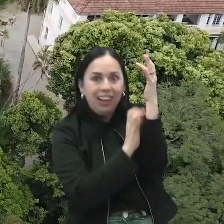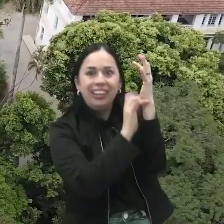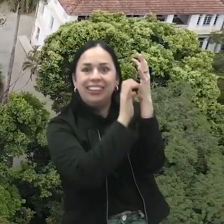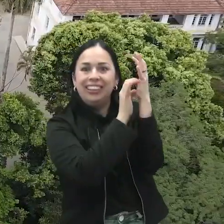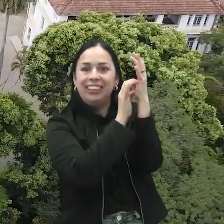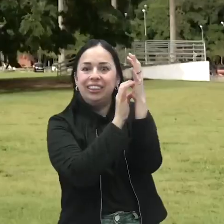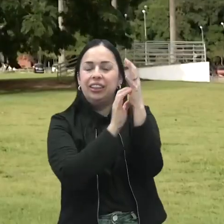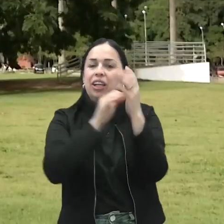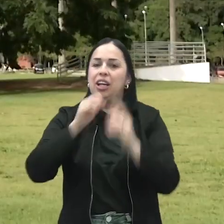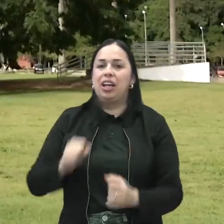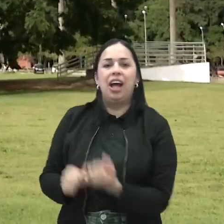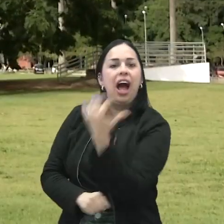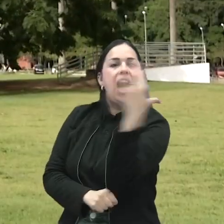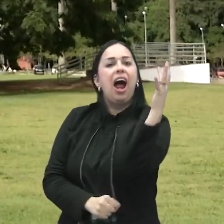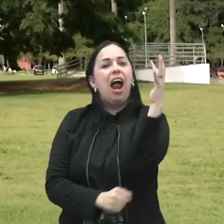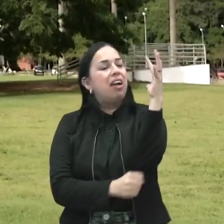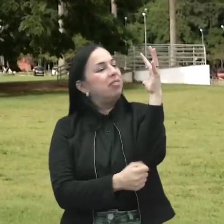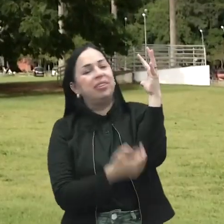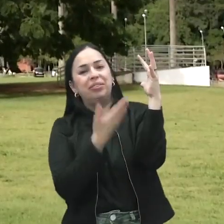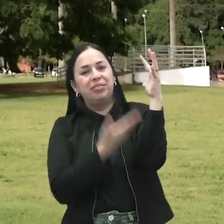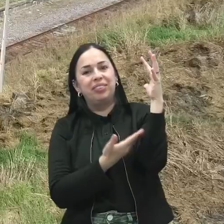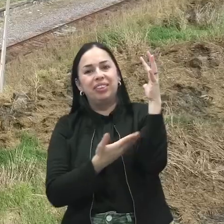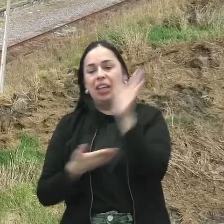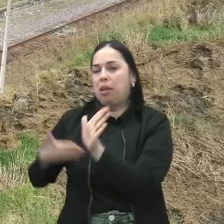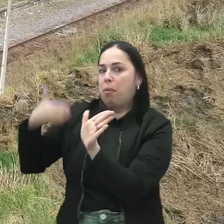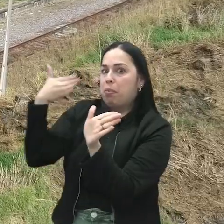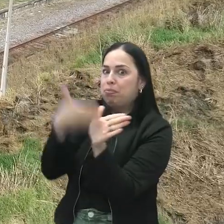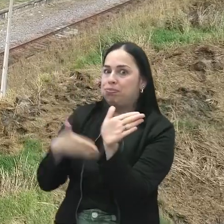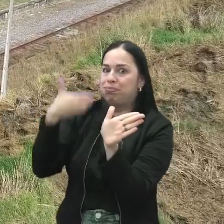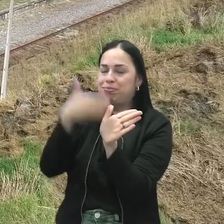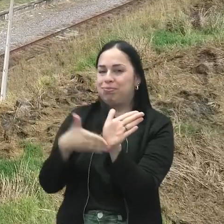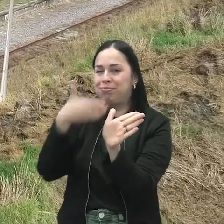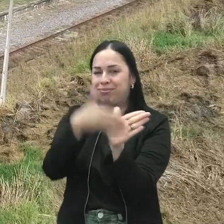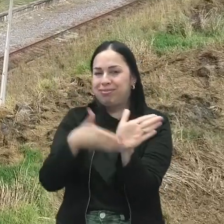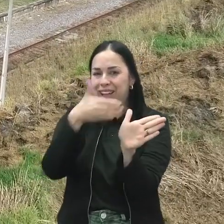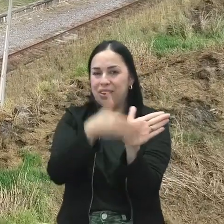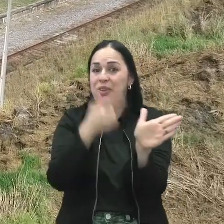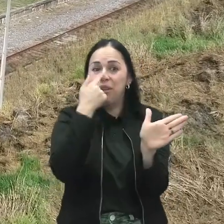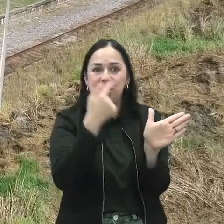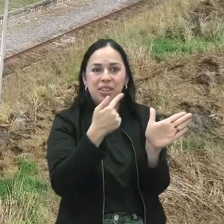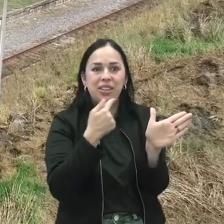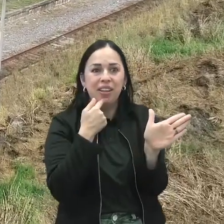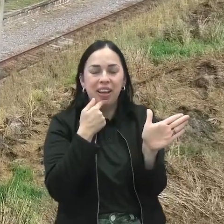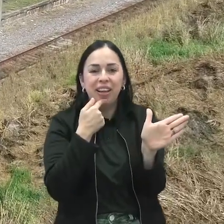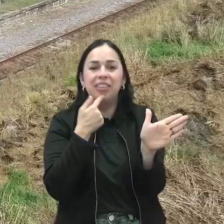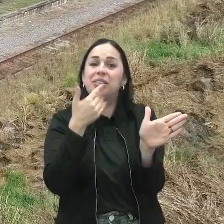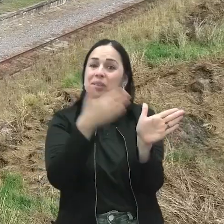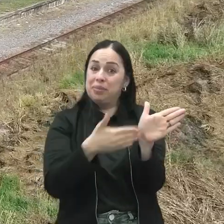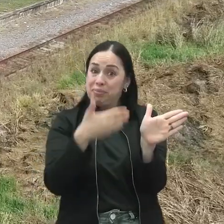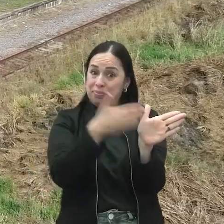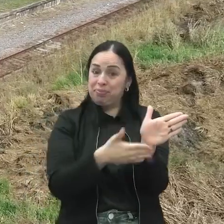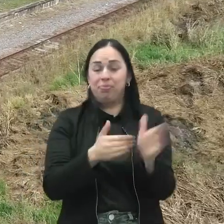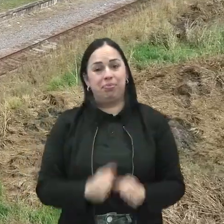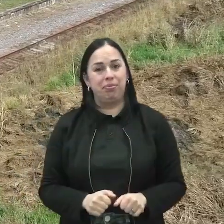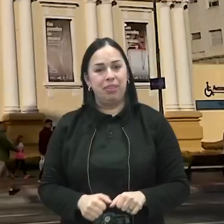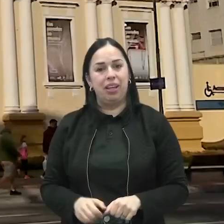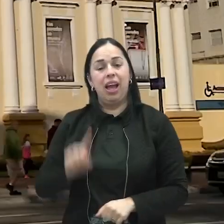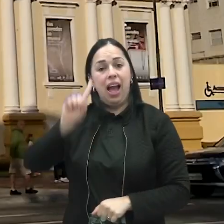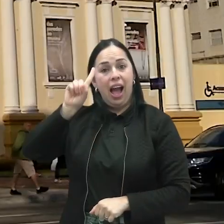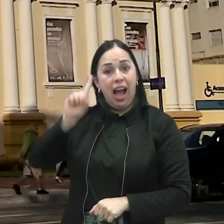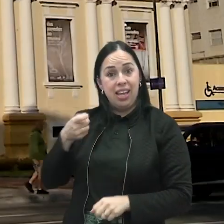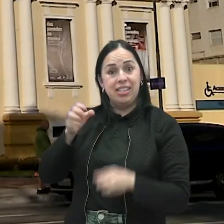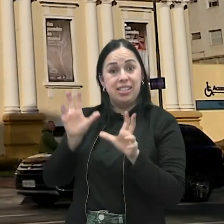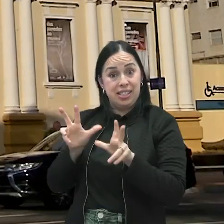Vicentina Aranha, a Árvore Chorona, as estações ferroviárias de Eugênio de Melo e Martins Guimarães,